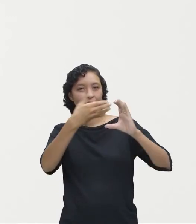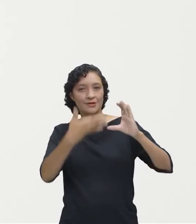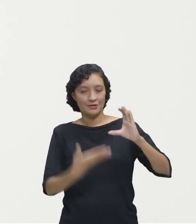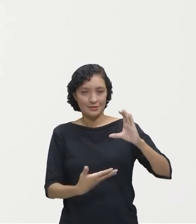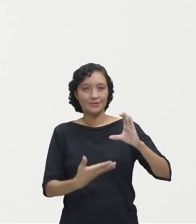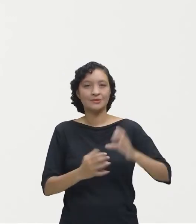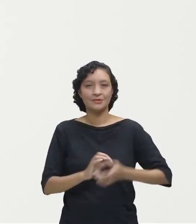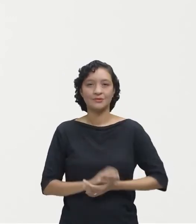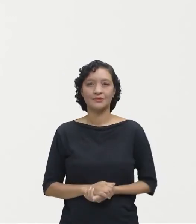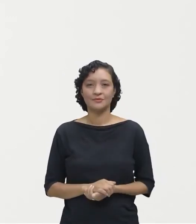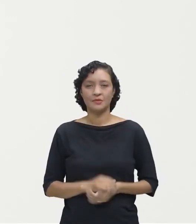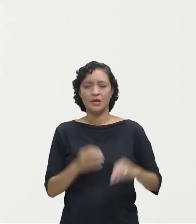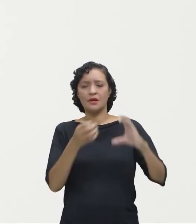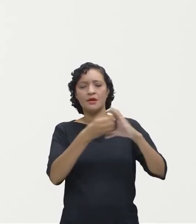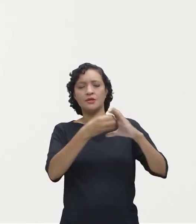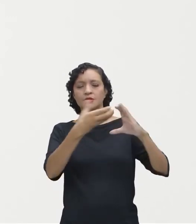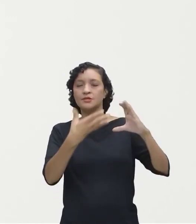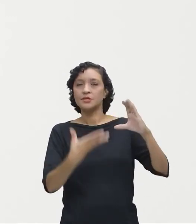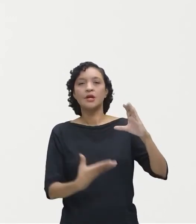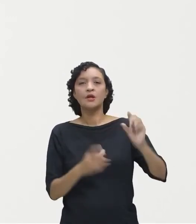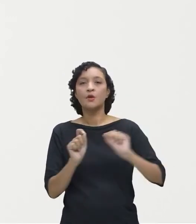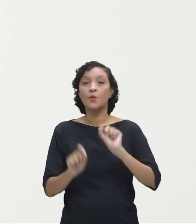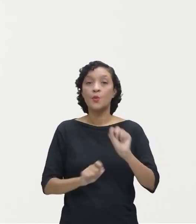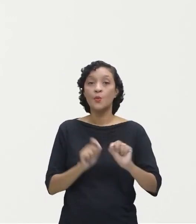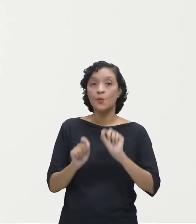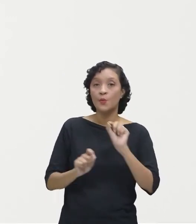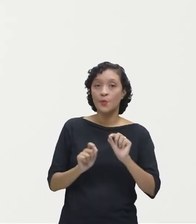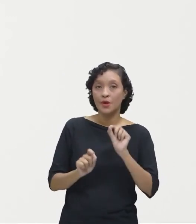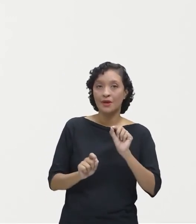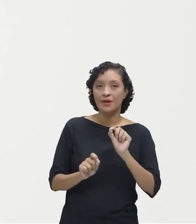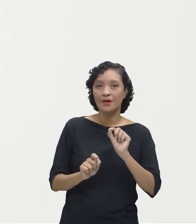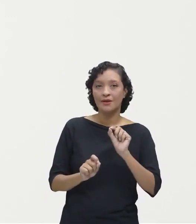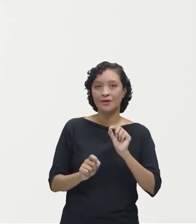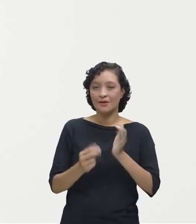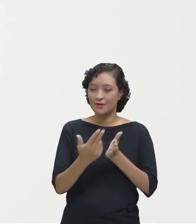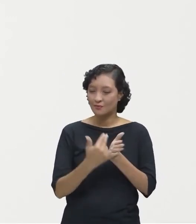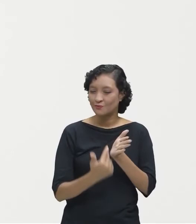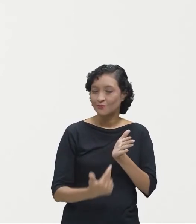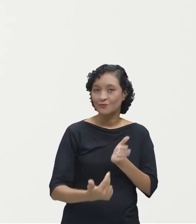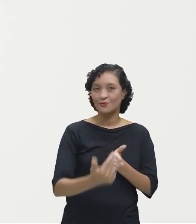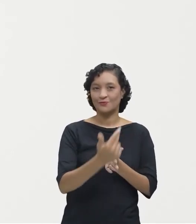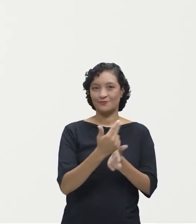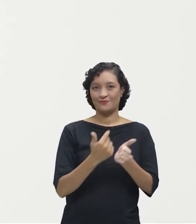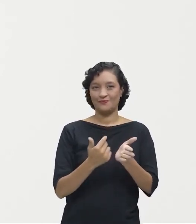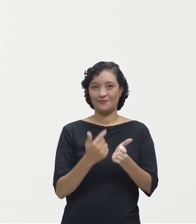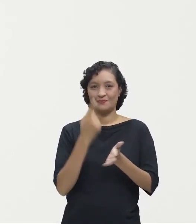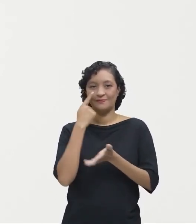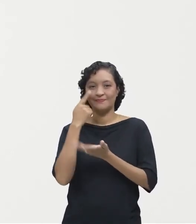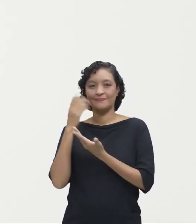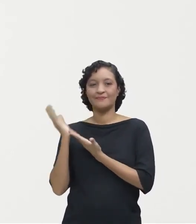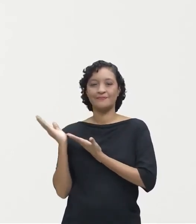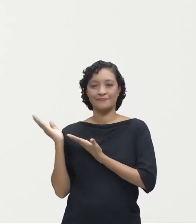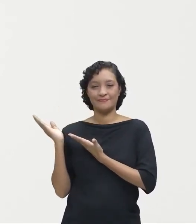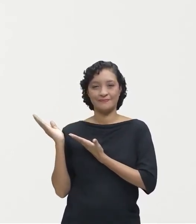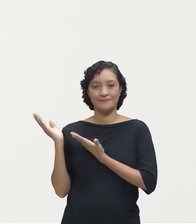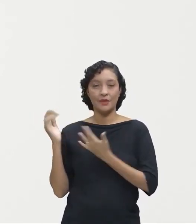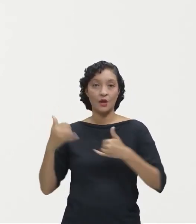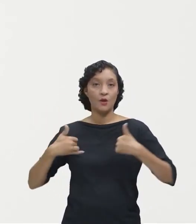características. Suas características são o quê? Suas formas. O chapéu